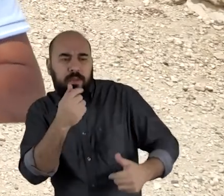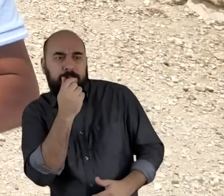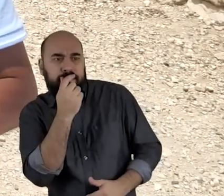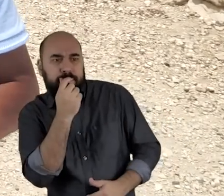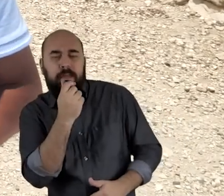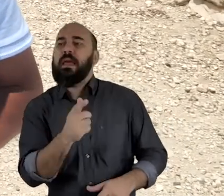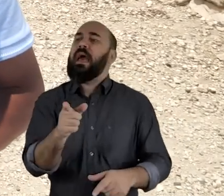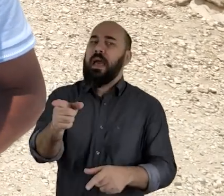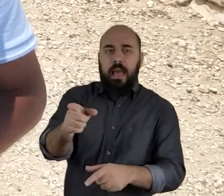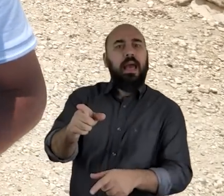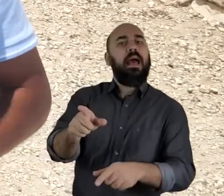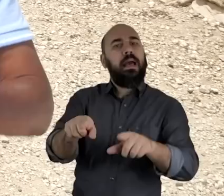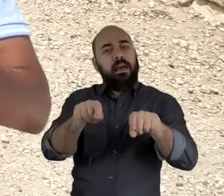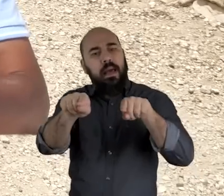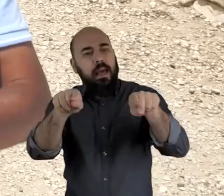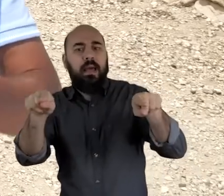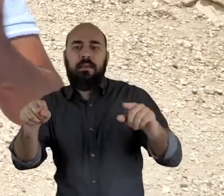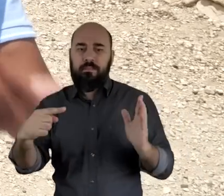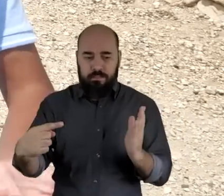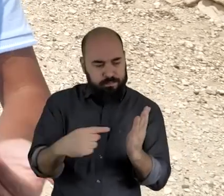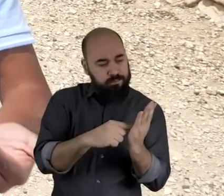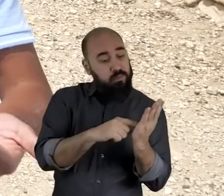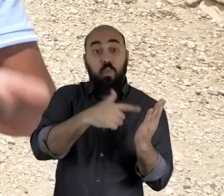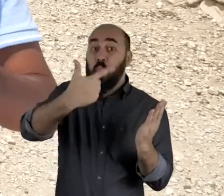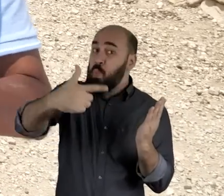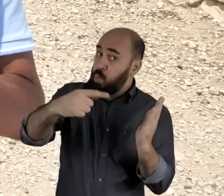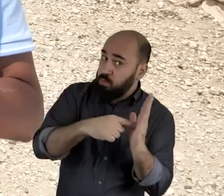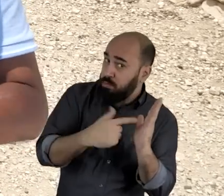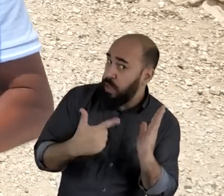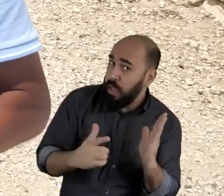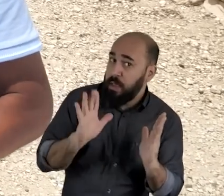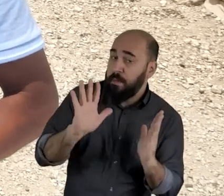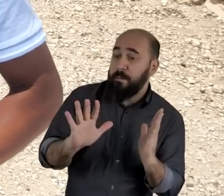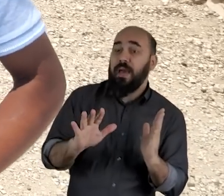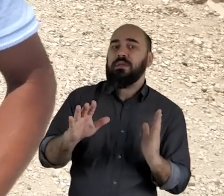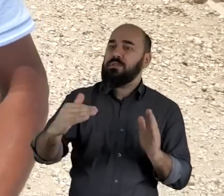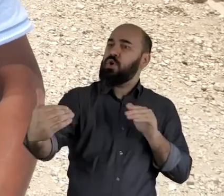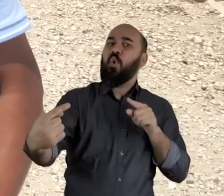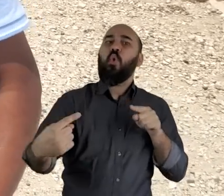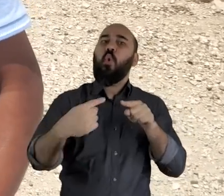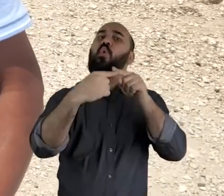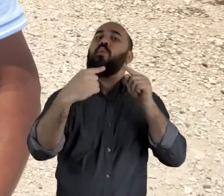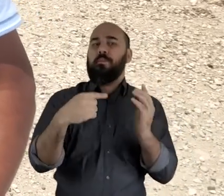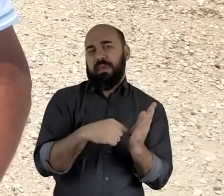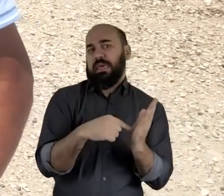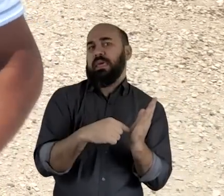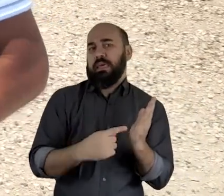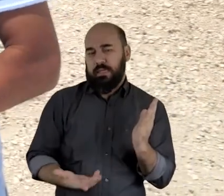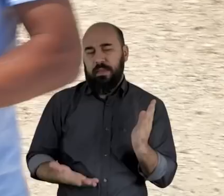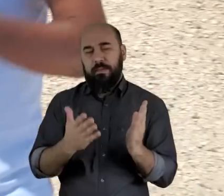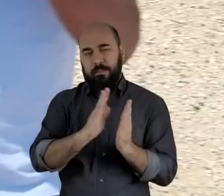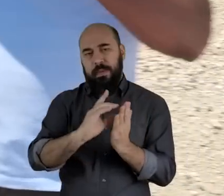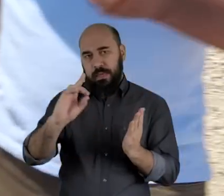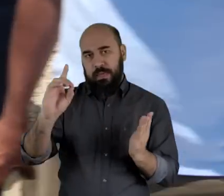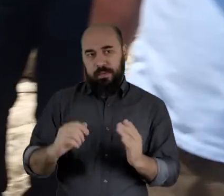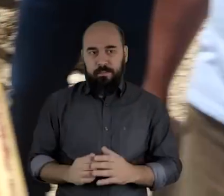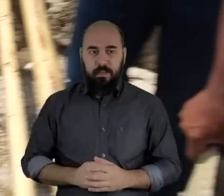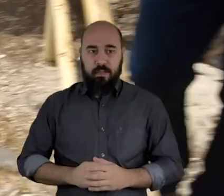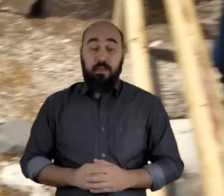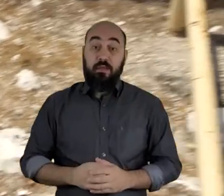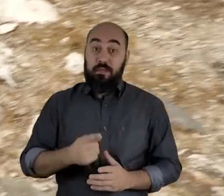não foram mencionadas na Bíblia, mas que estão em harmonia. Olha que interessante. Você tem aqui realmente as escadarias. Se você lembrar